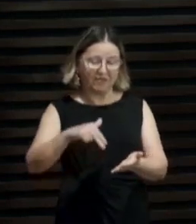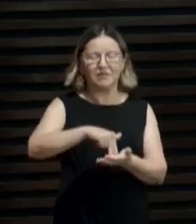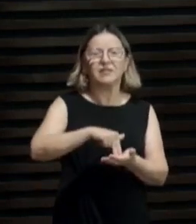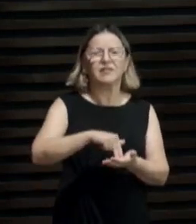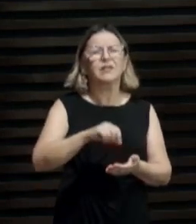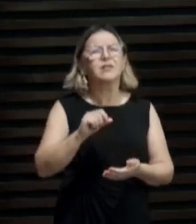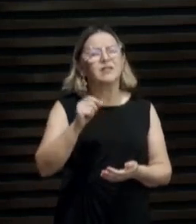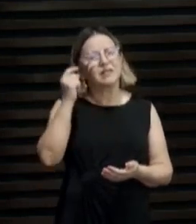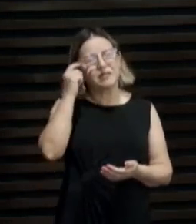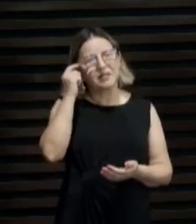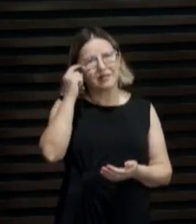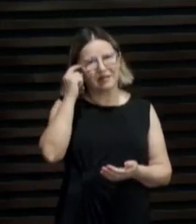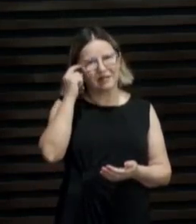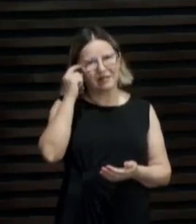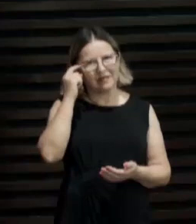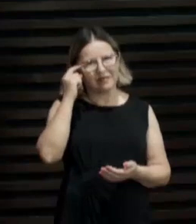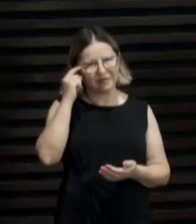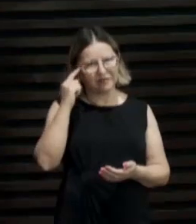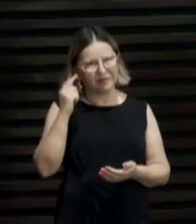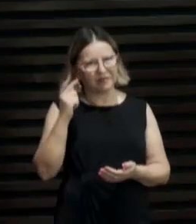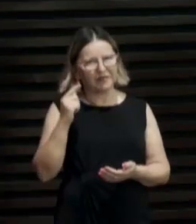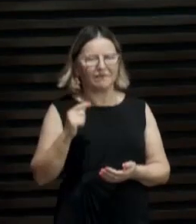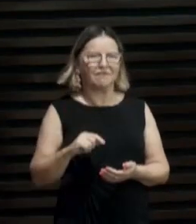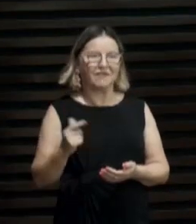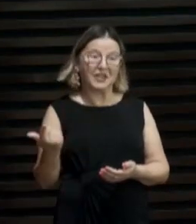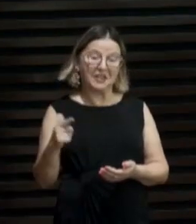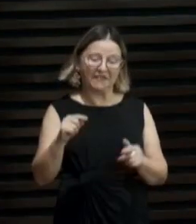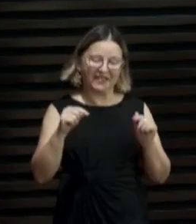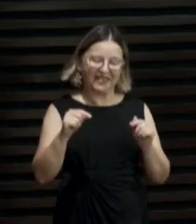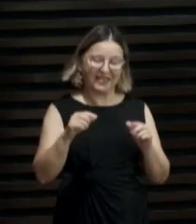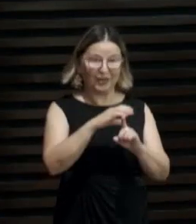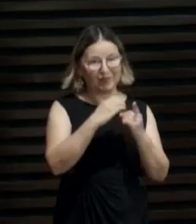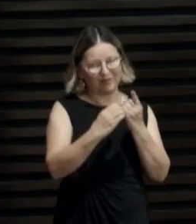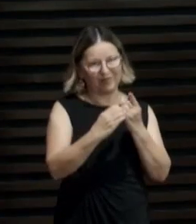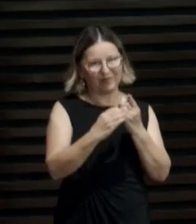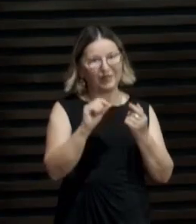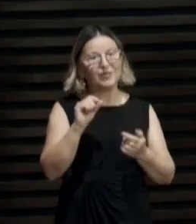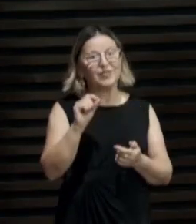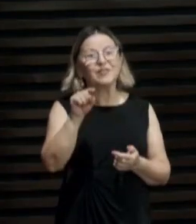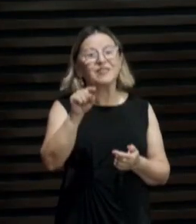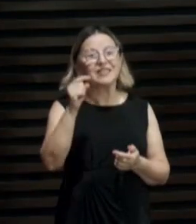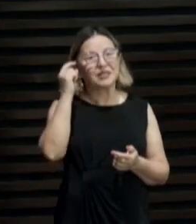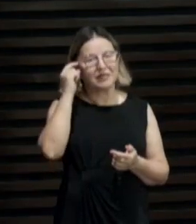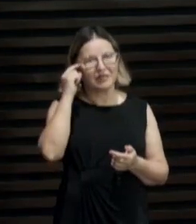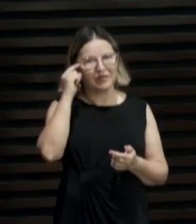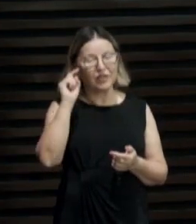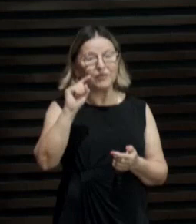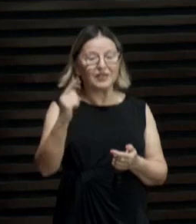ao considerar em vir para a reunião hoje? Qual é a convicção? O que passa na sua mente? Você vem aqui para